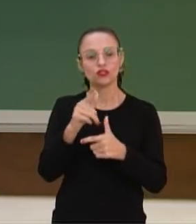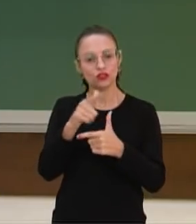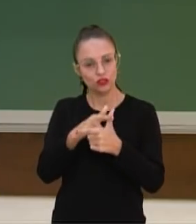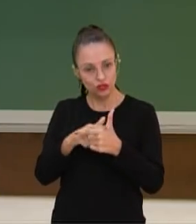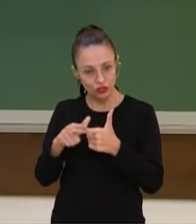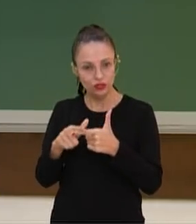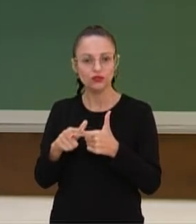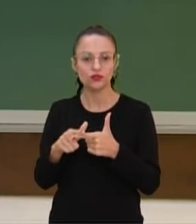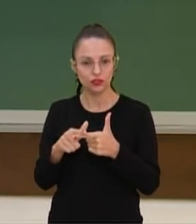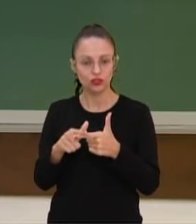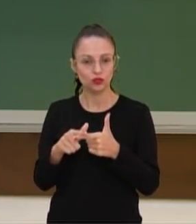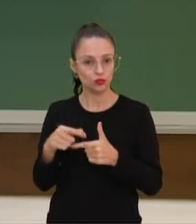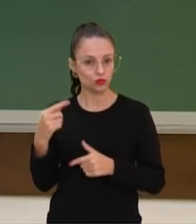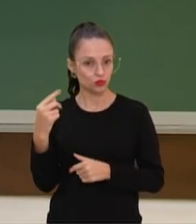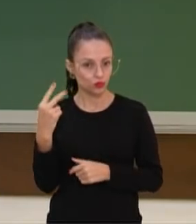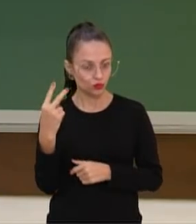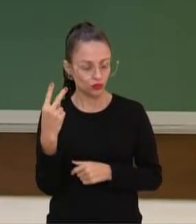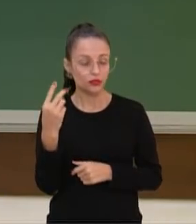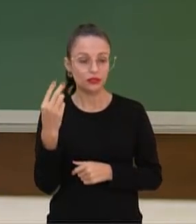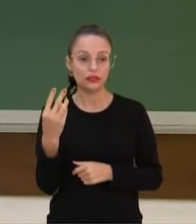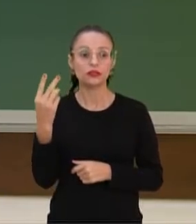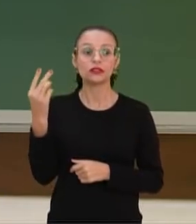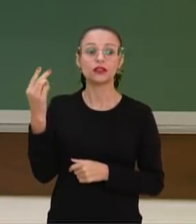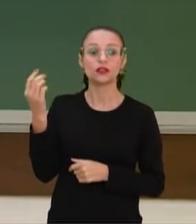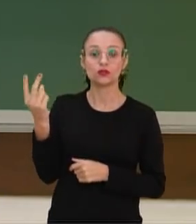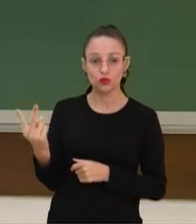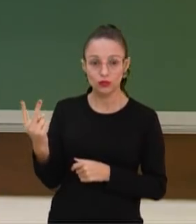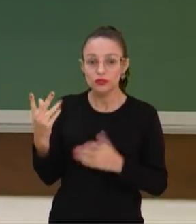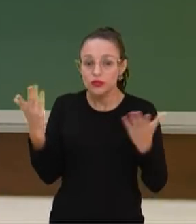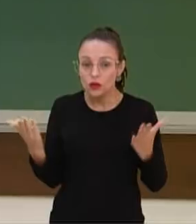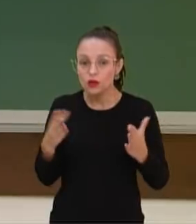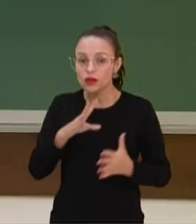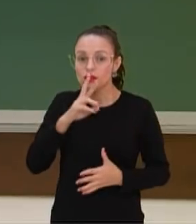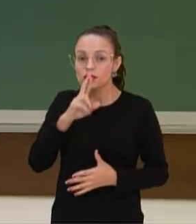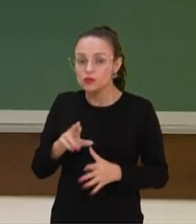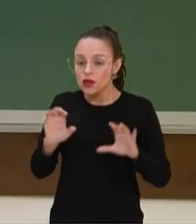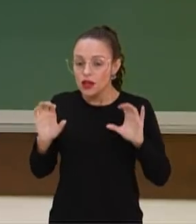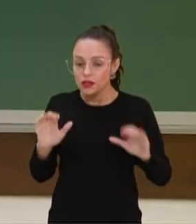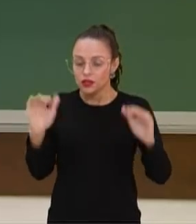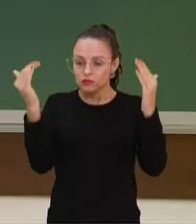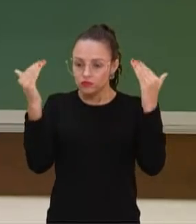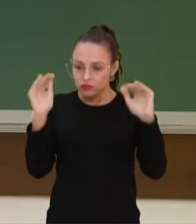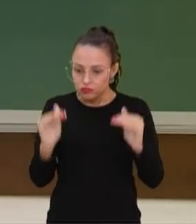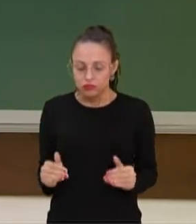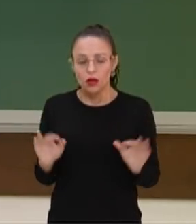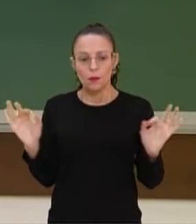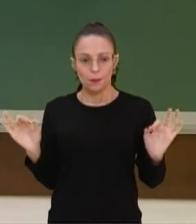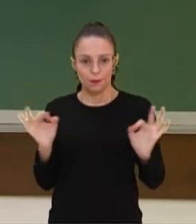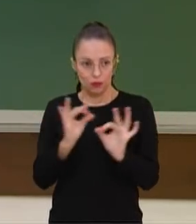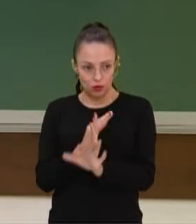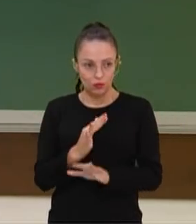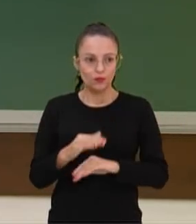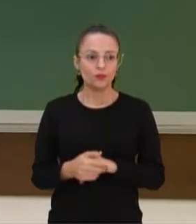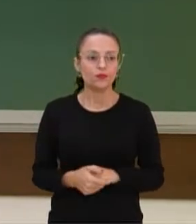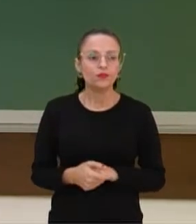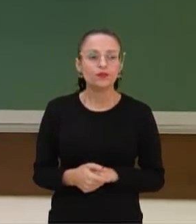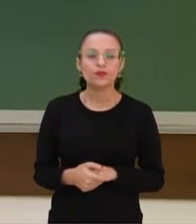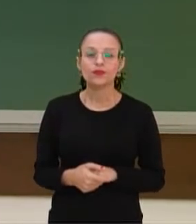por 3 dá 2. Então você resolve uma equação de primeiro grau, depois que você aplica o caso